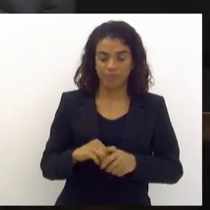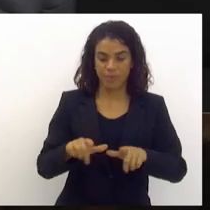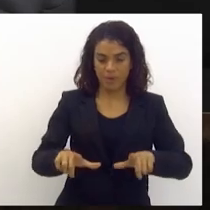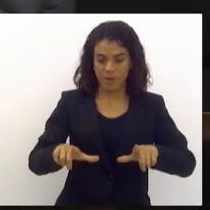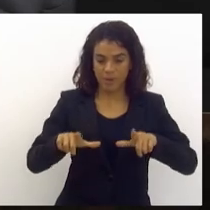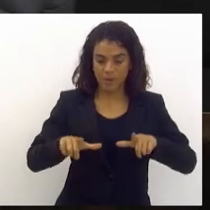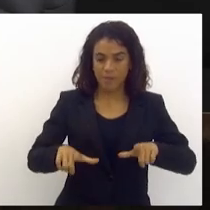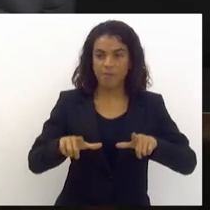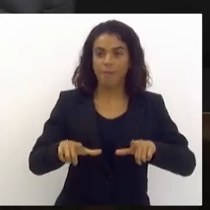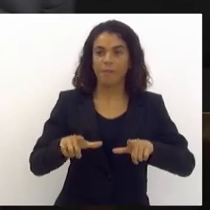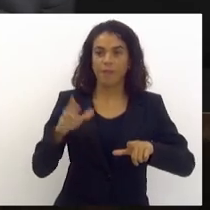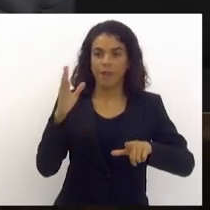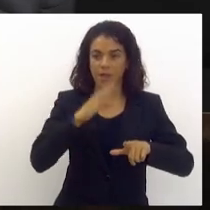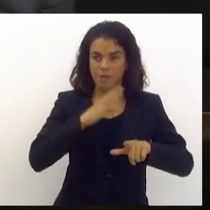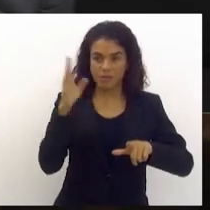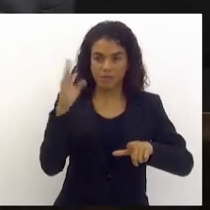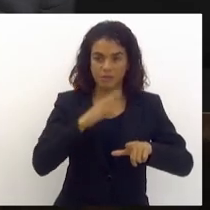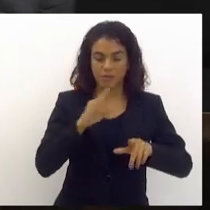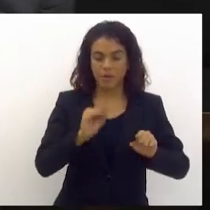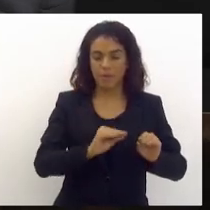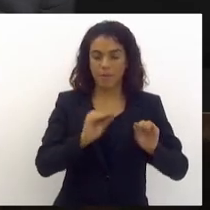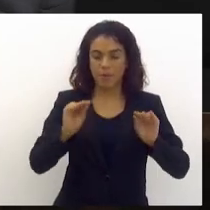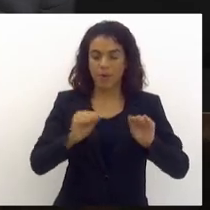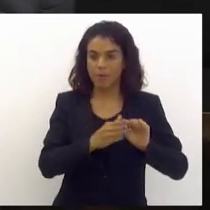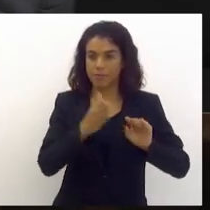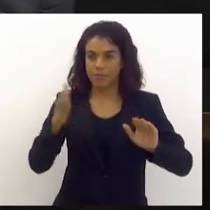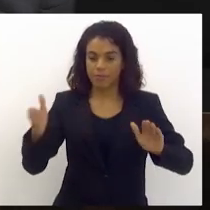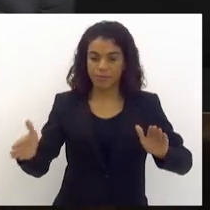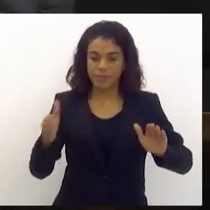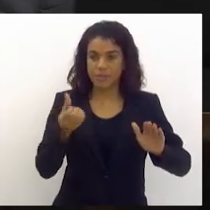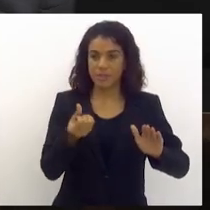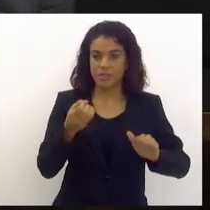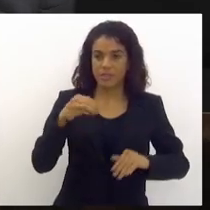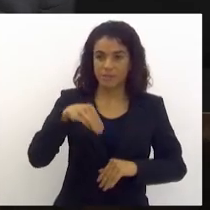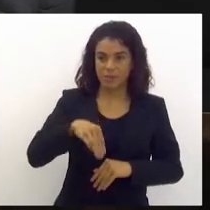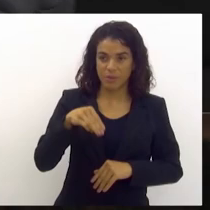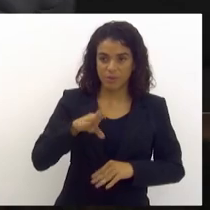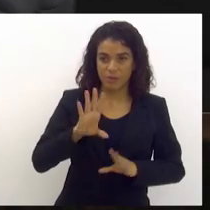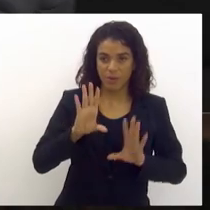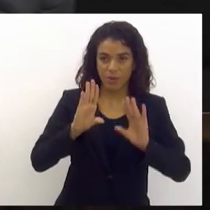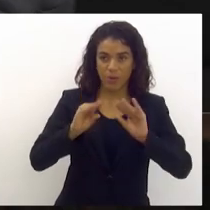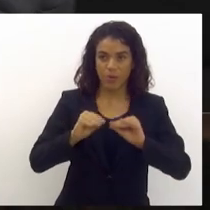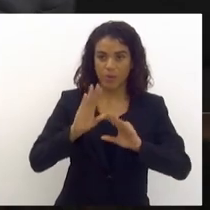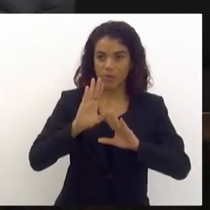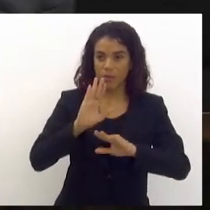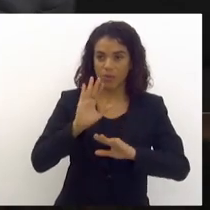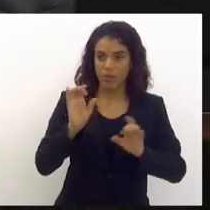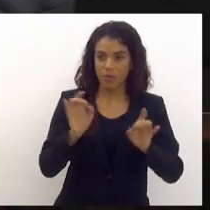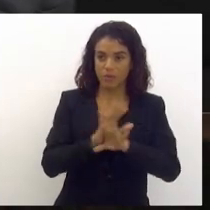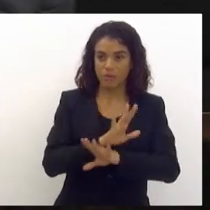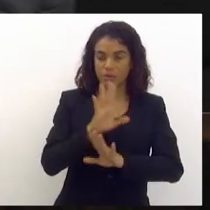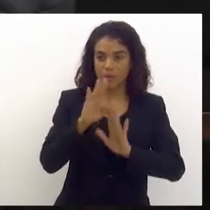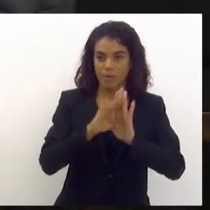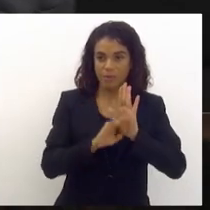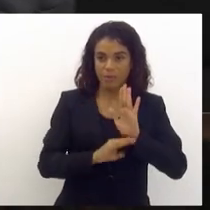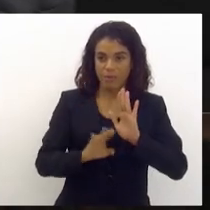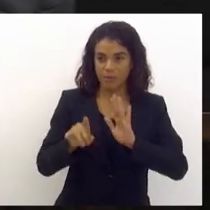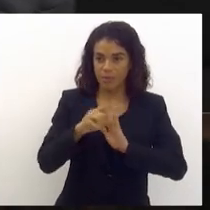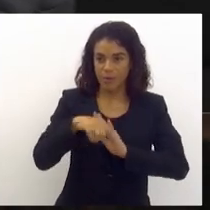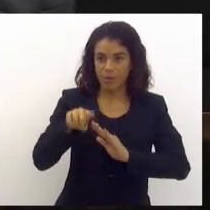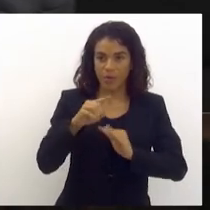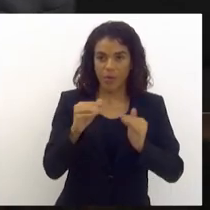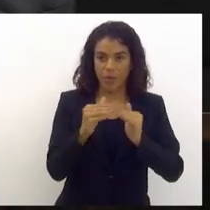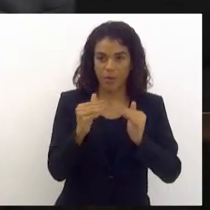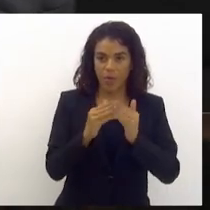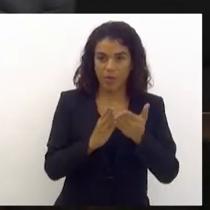requerimento. Requeiro de forma regimental a prorrogação da presente sessão por 60 minutos para a conclusão da pauta. Deputado Dionísio Lins, todos concordam com maneiras como